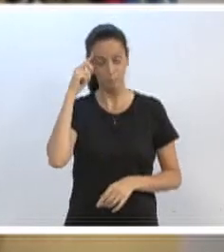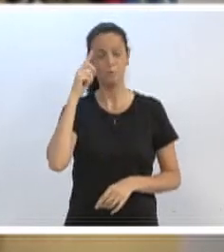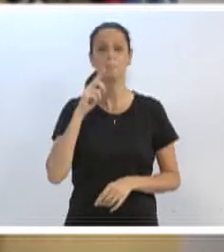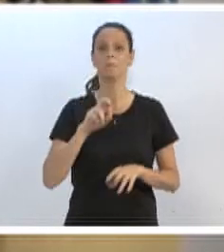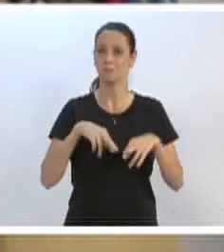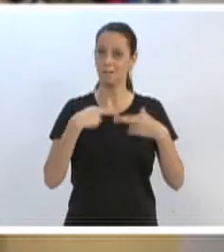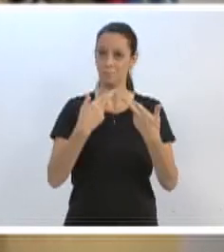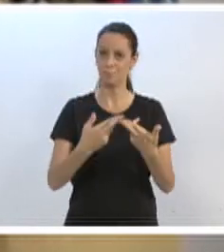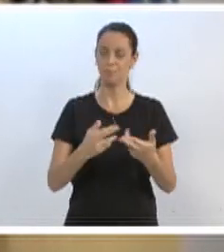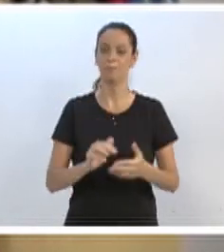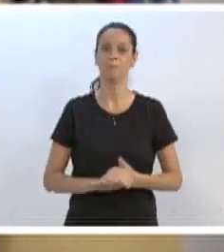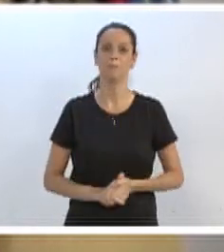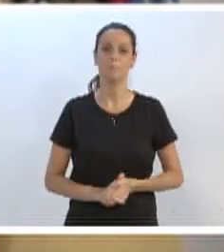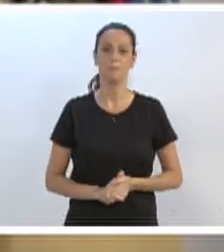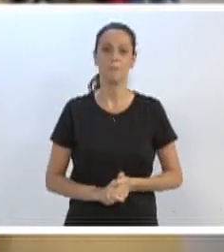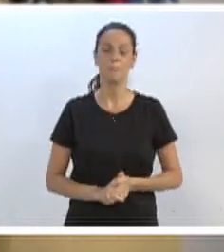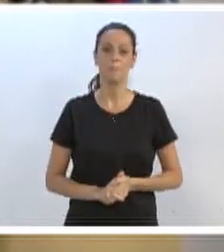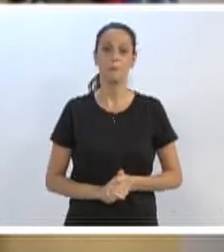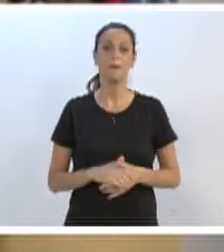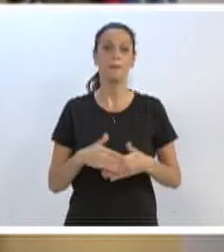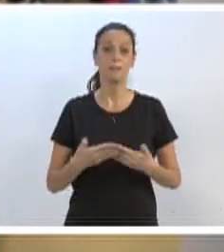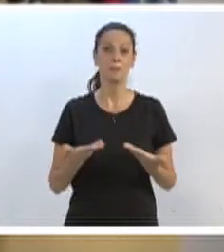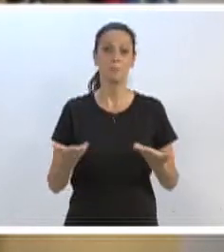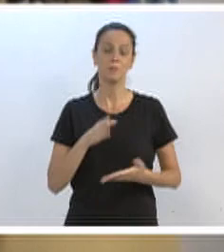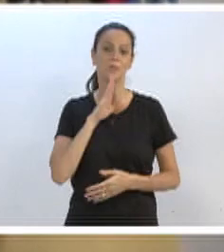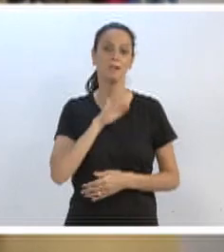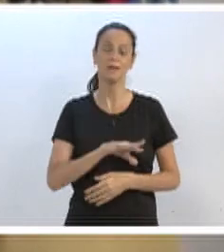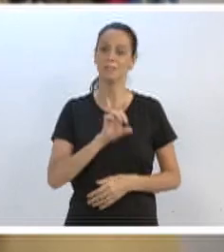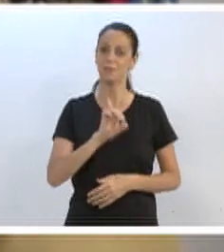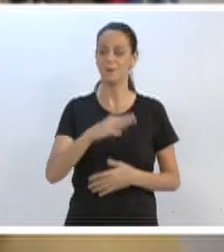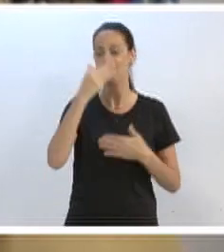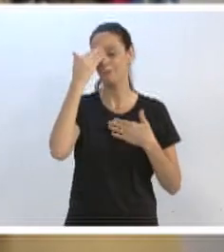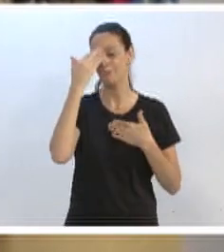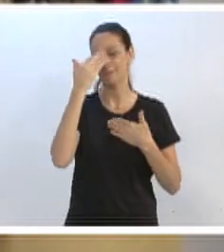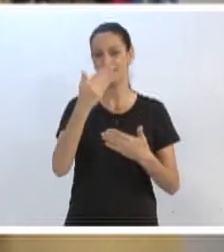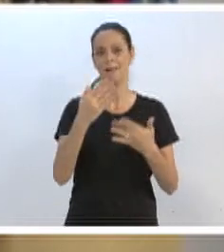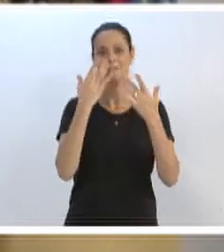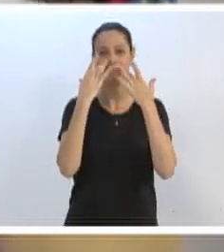relação a esse encontro. Então, por essa tarde seria isso, presidente. Agradeço a atenção de todos.